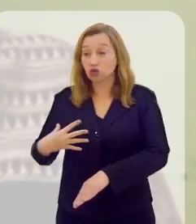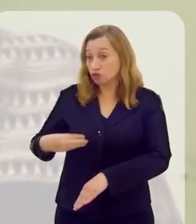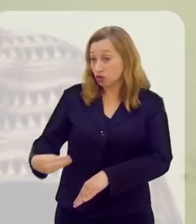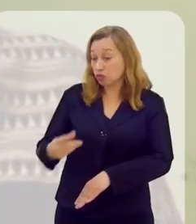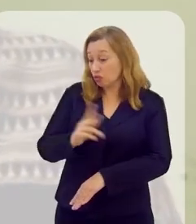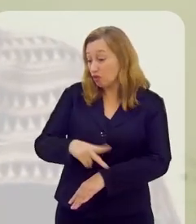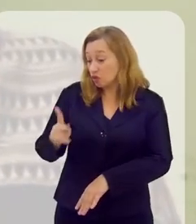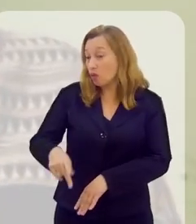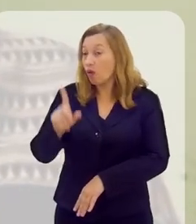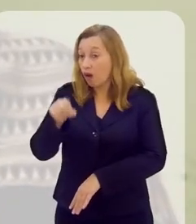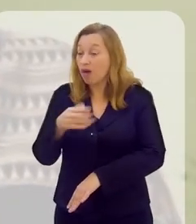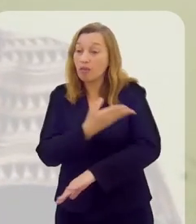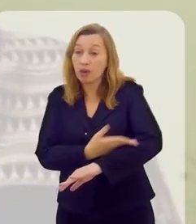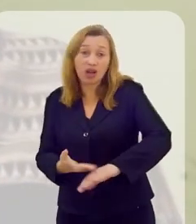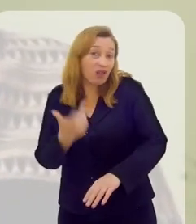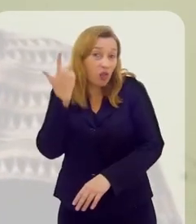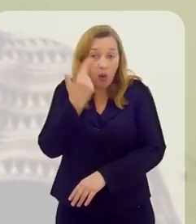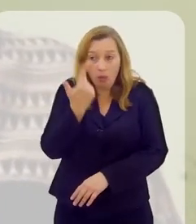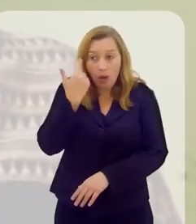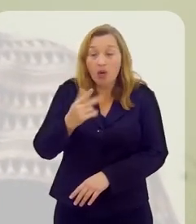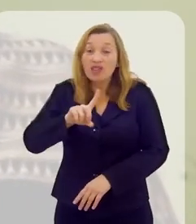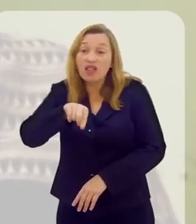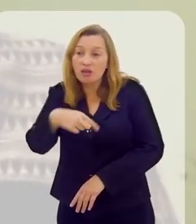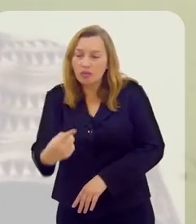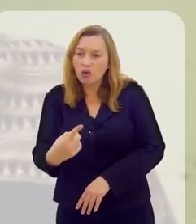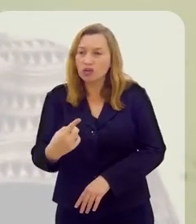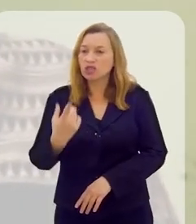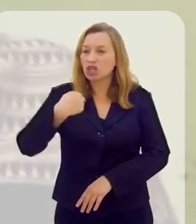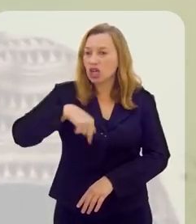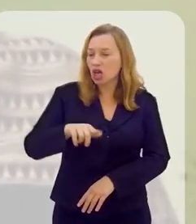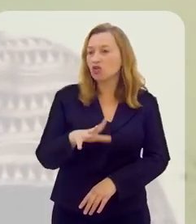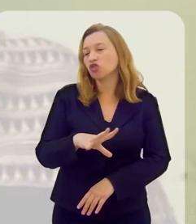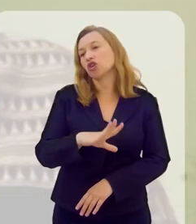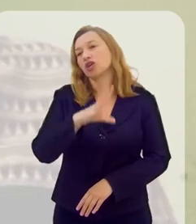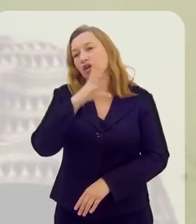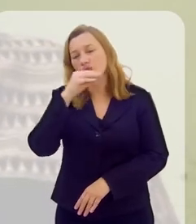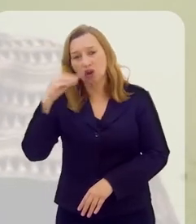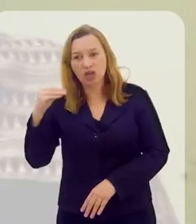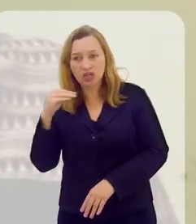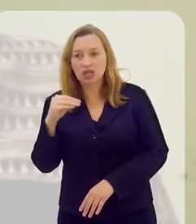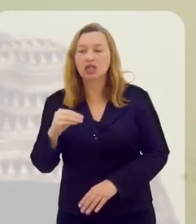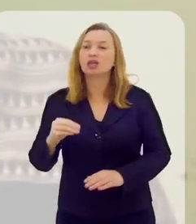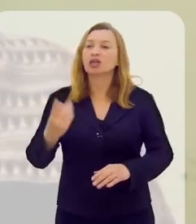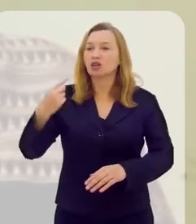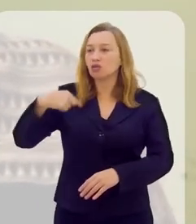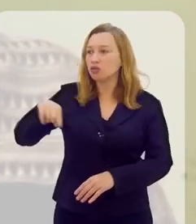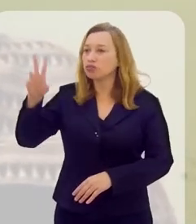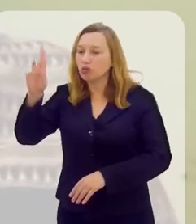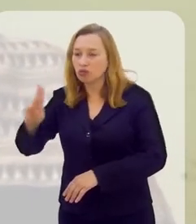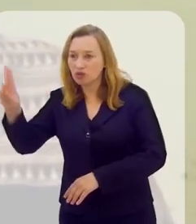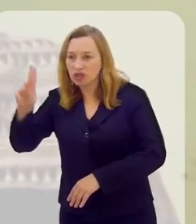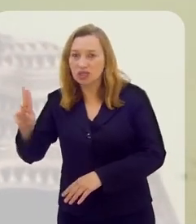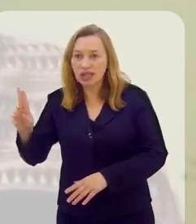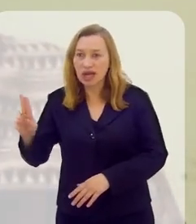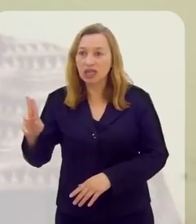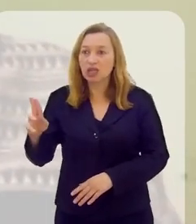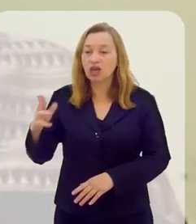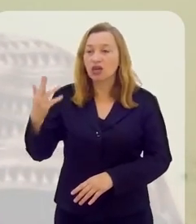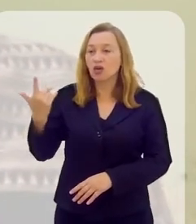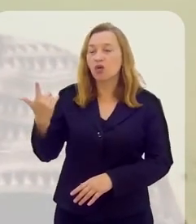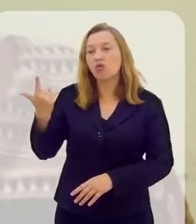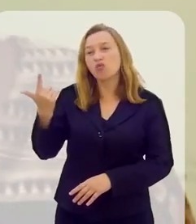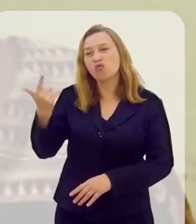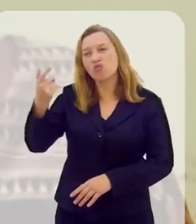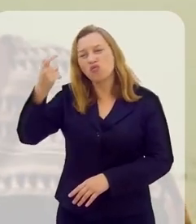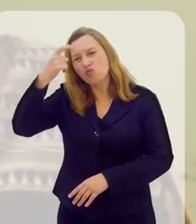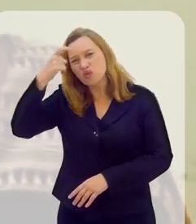eram. Então, isso tudo era muito comum. Conforme eu fui na minha adolescência, indo para a universidade, eu ganhei a